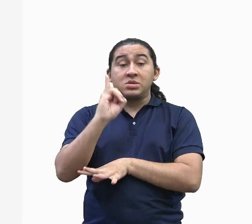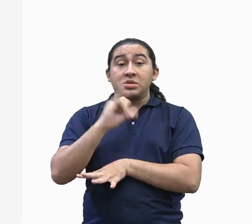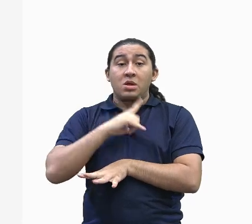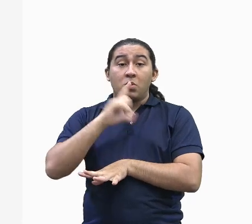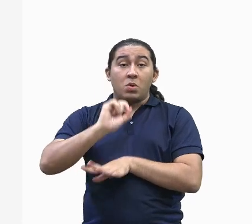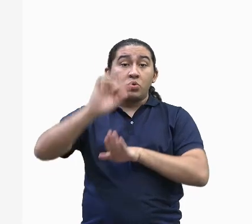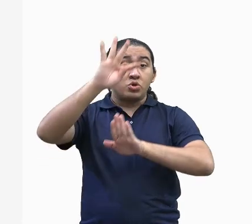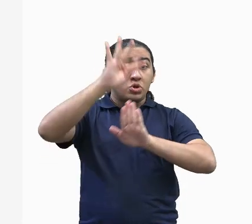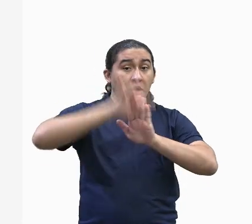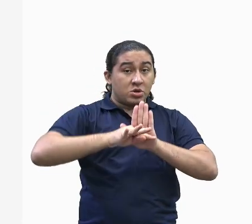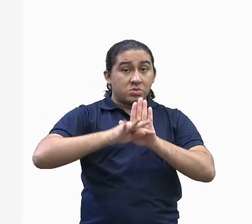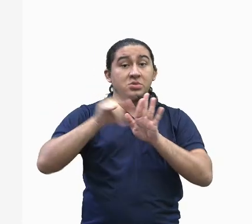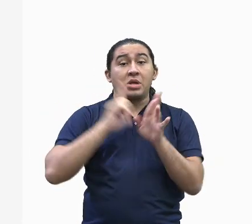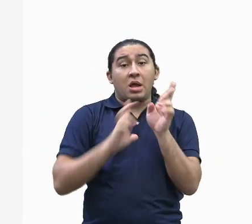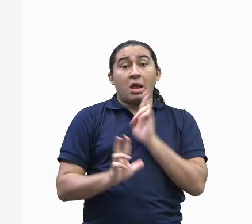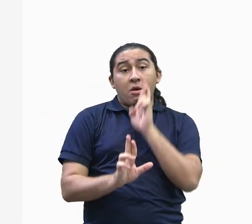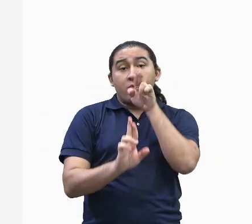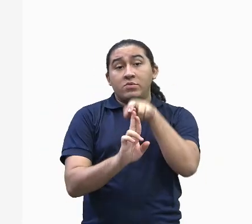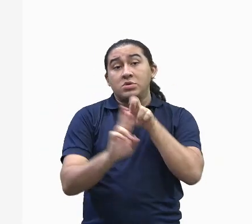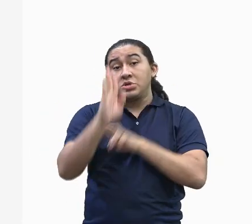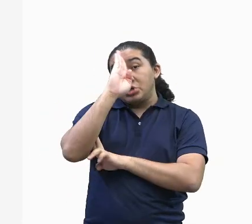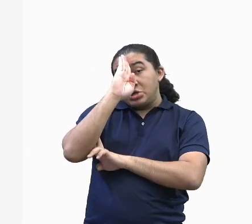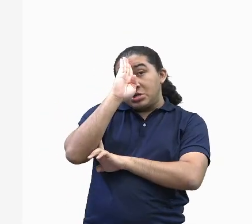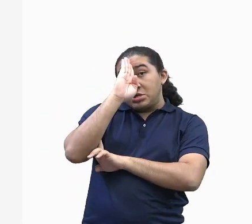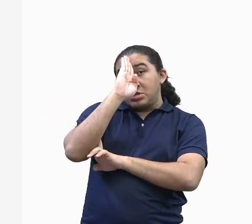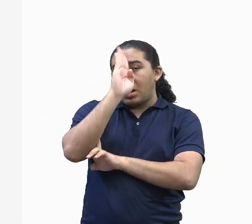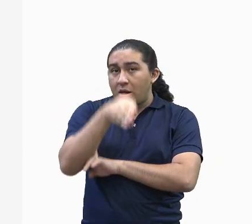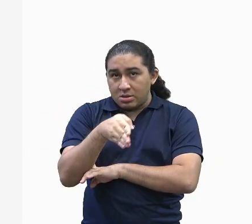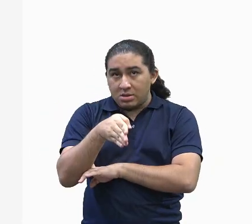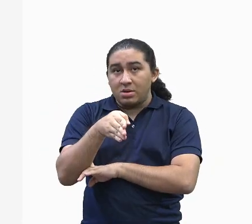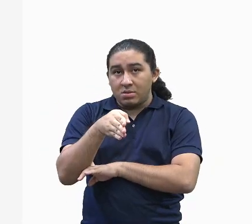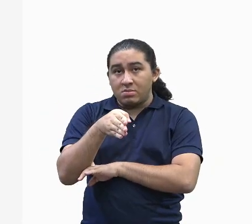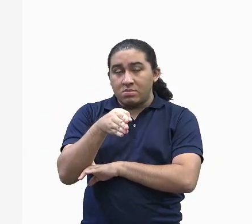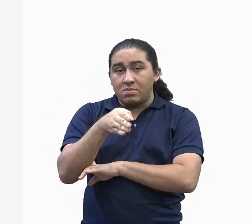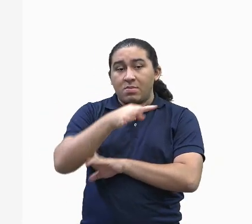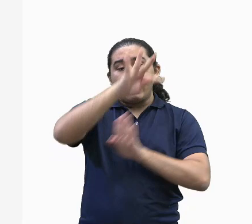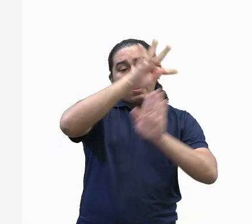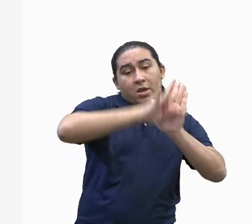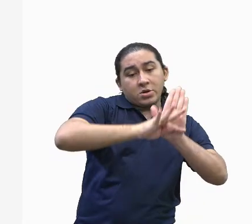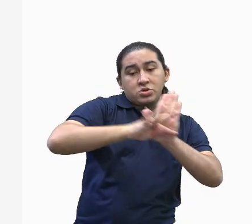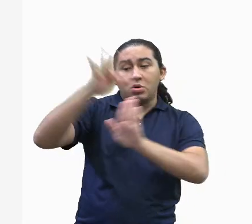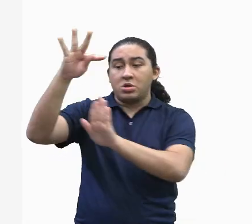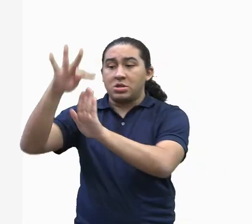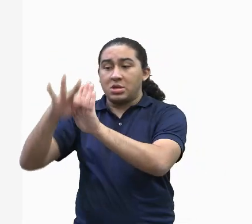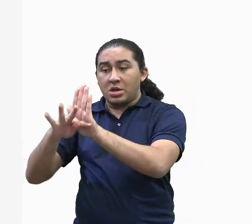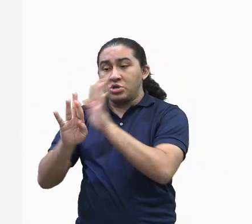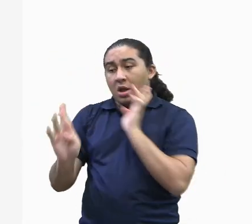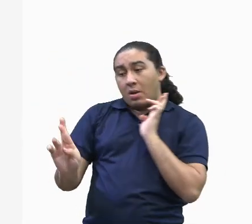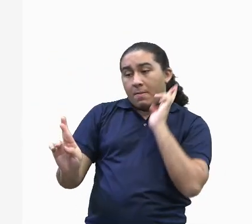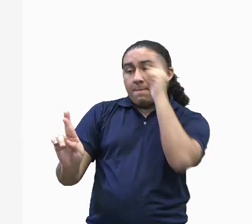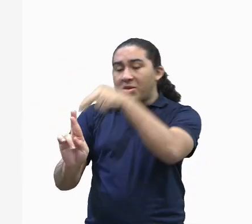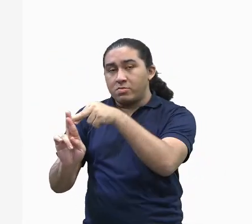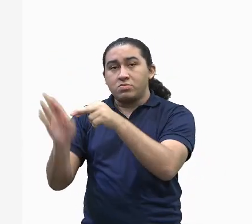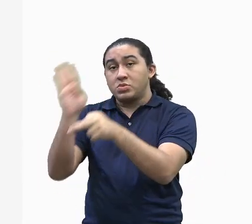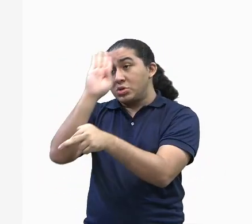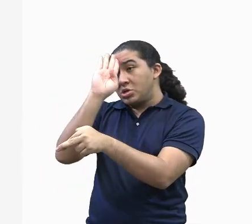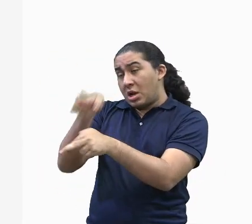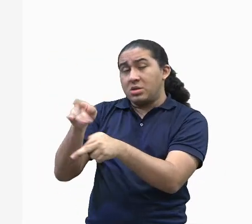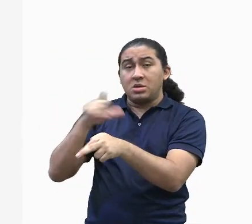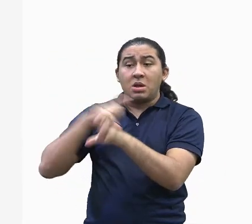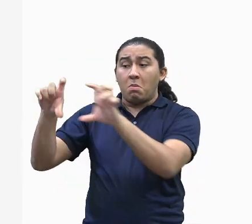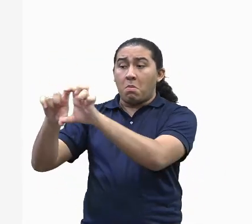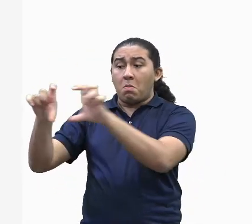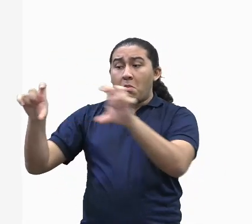quando um texto faz referência direta a outro, né? Citando